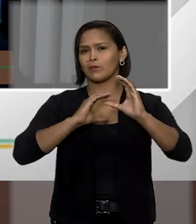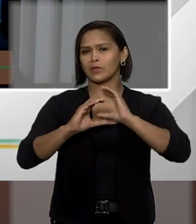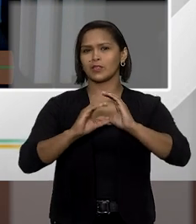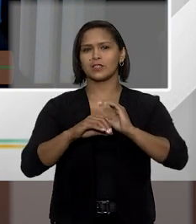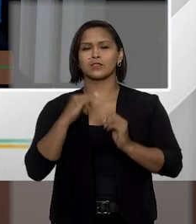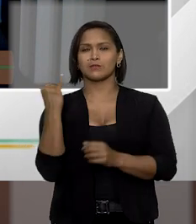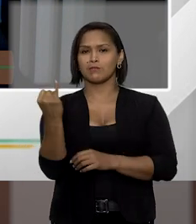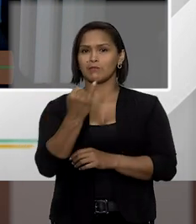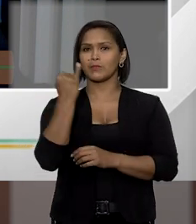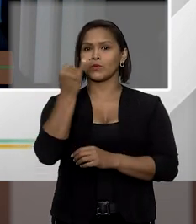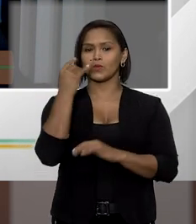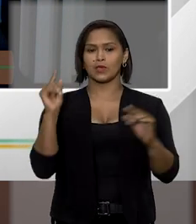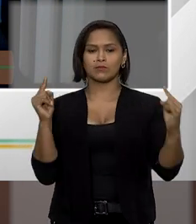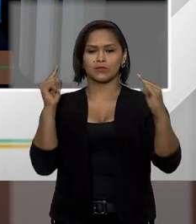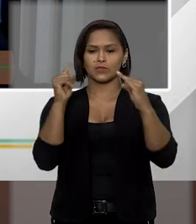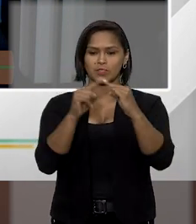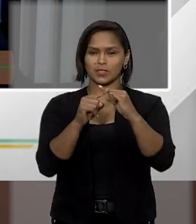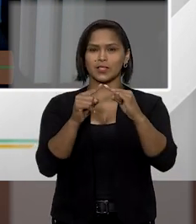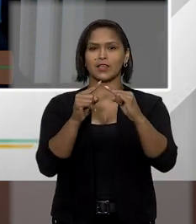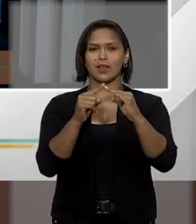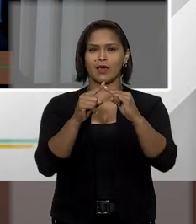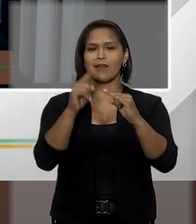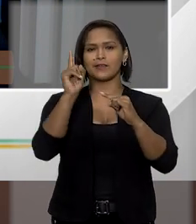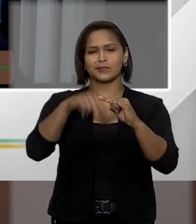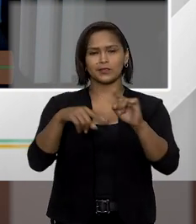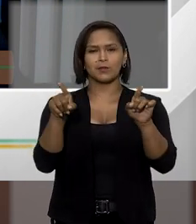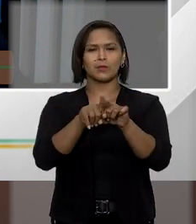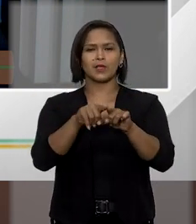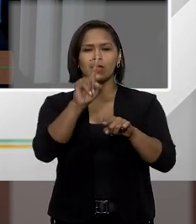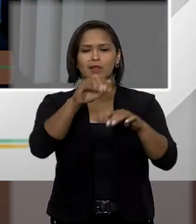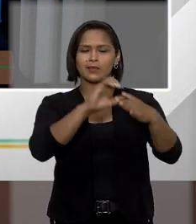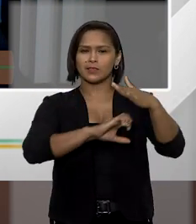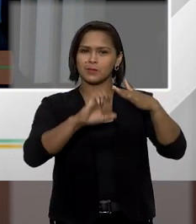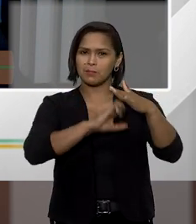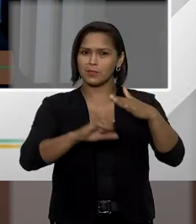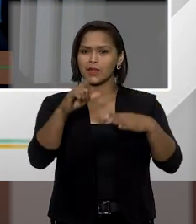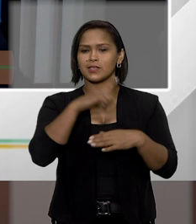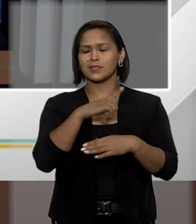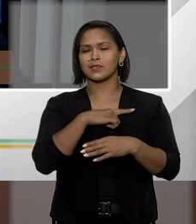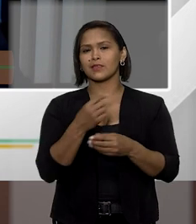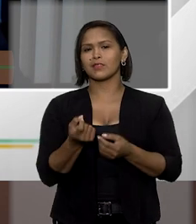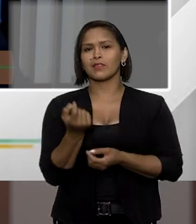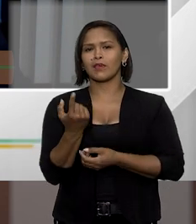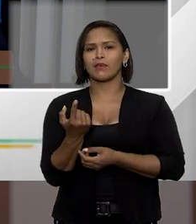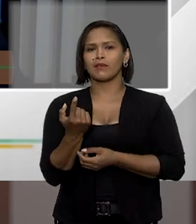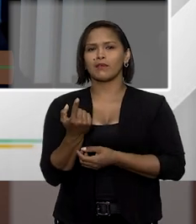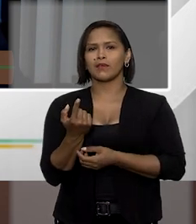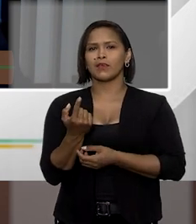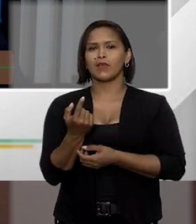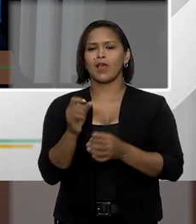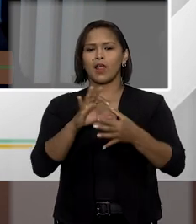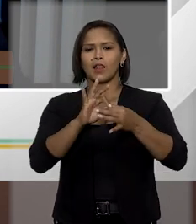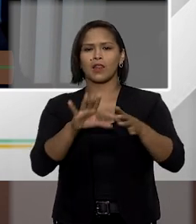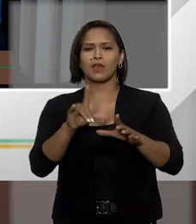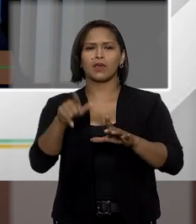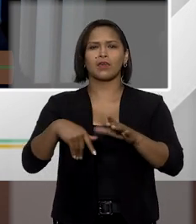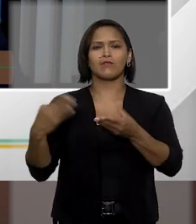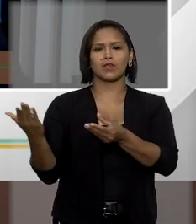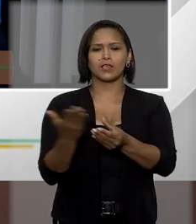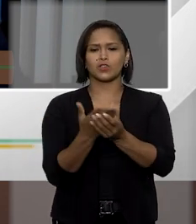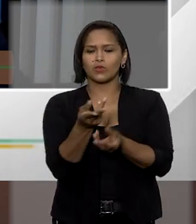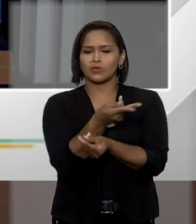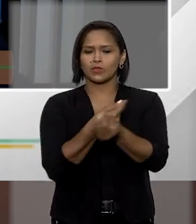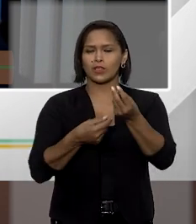comunicacional extremamente importante ligados aos stakeholders, principalmente para aquelas empresas que têm livremente as suas